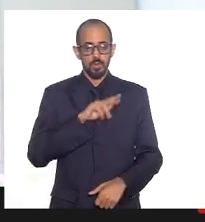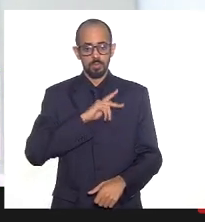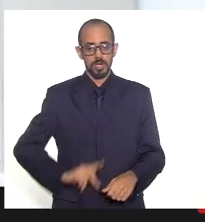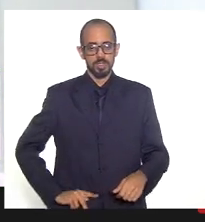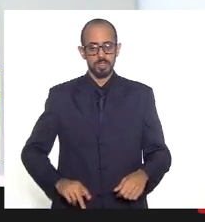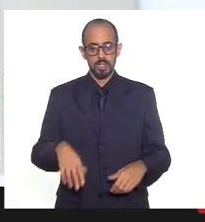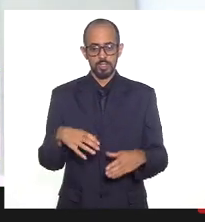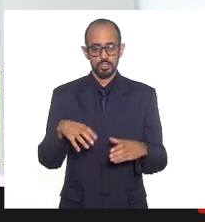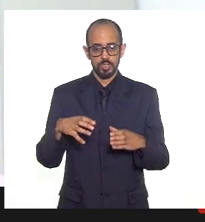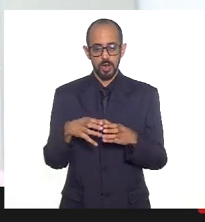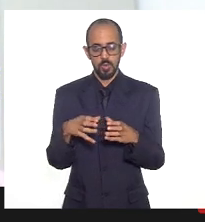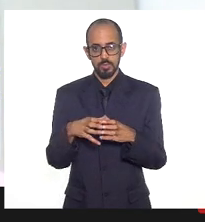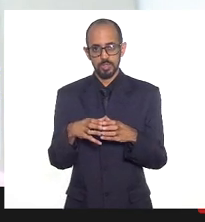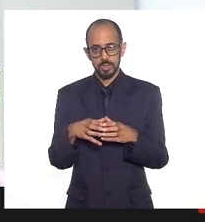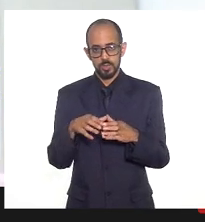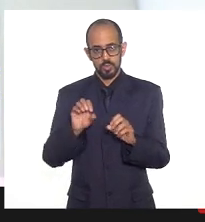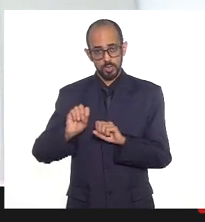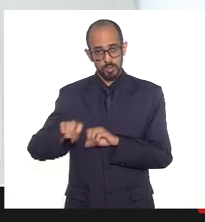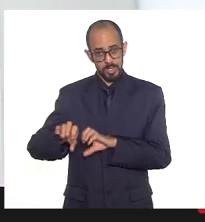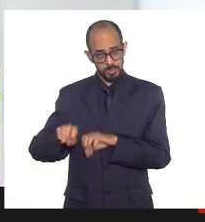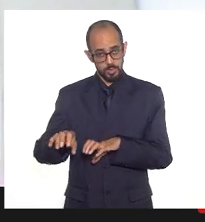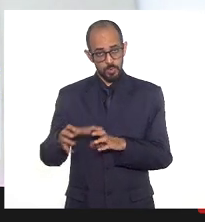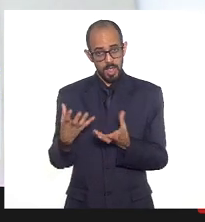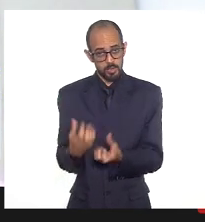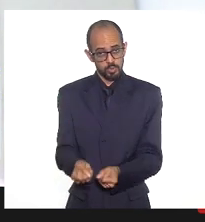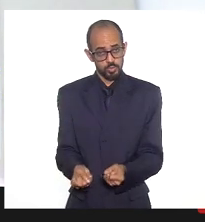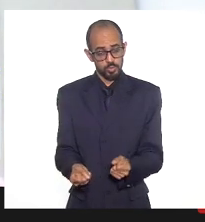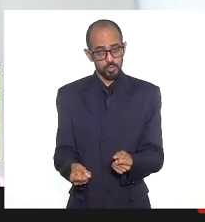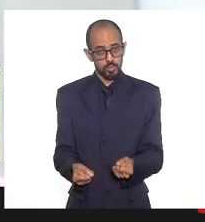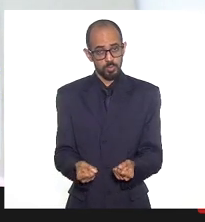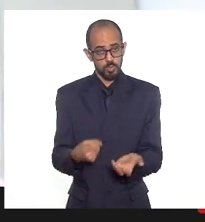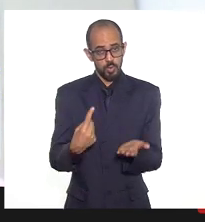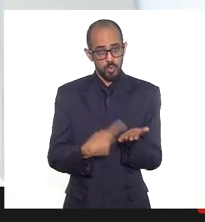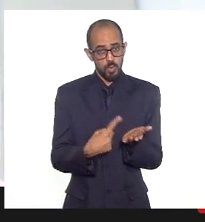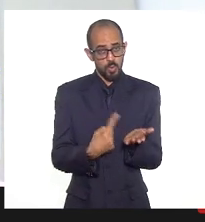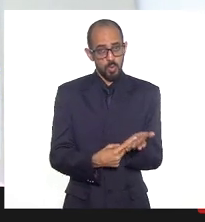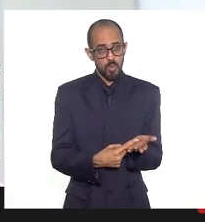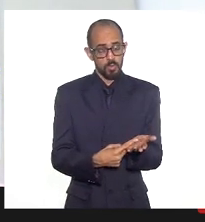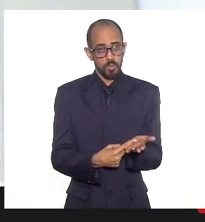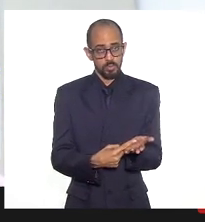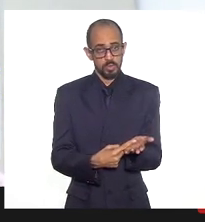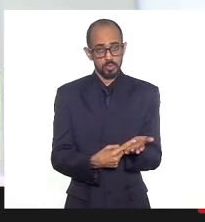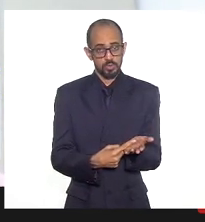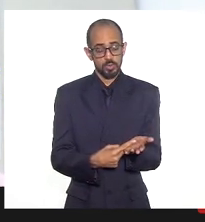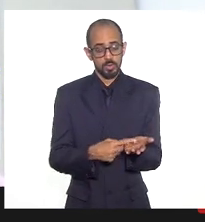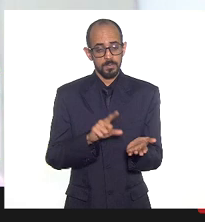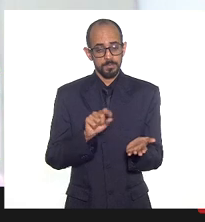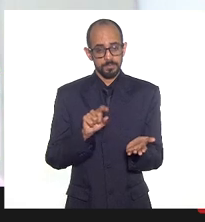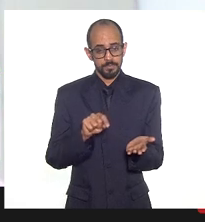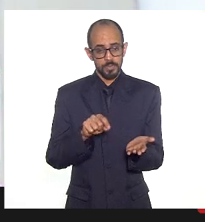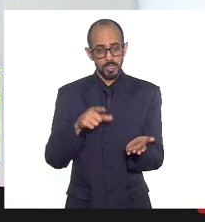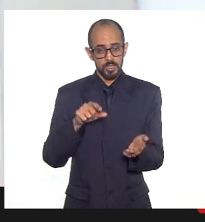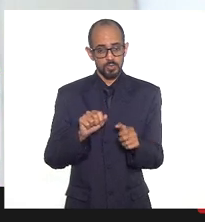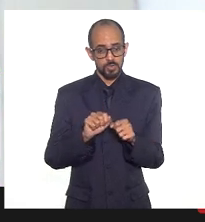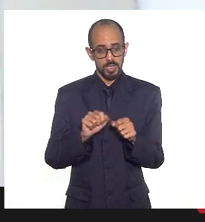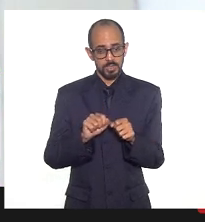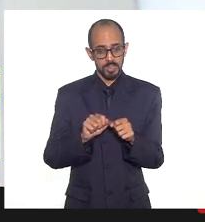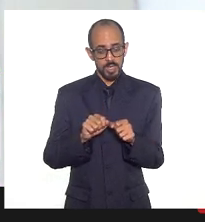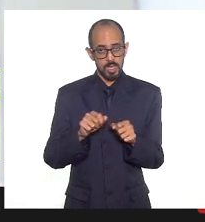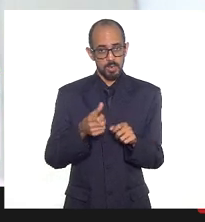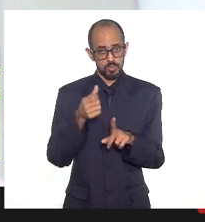de Educação da Alerj, já assumo um compromisso aqui com todo o movimento de democratização da comunicação de pautar no próximo